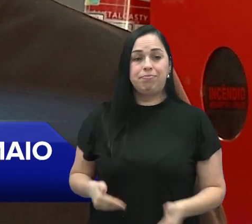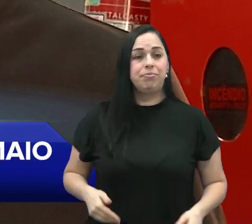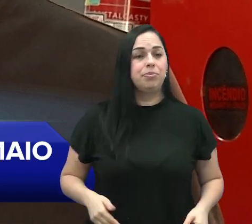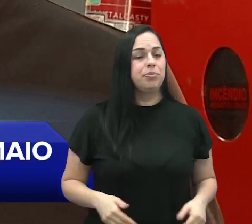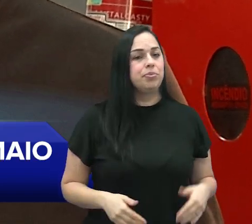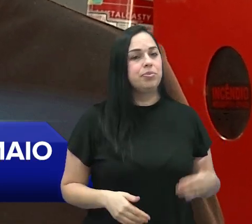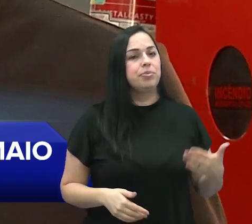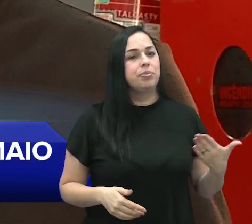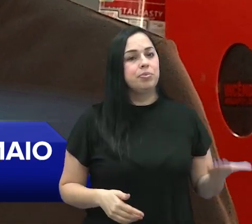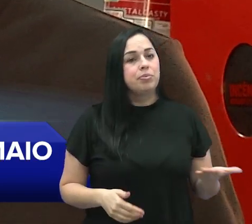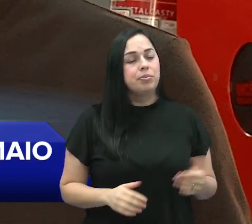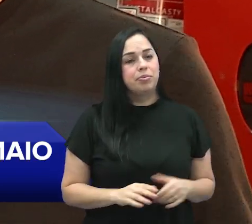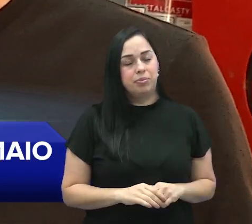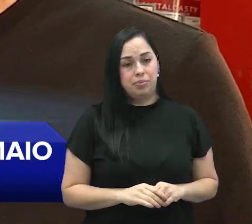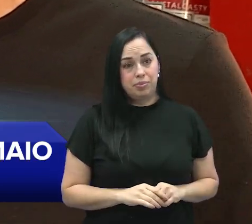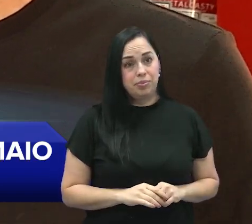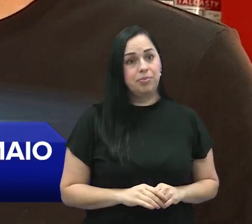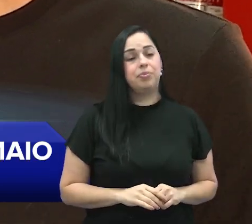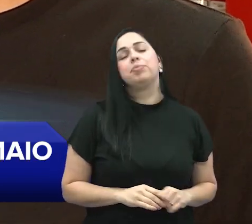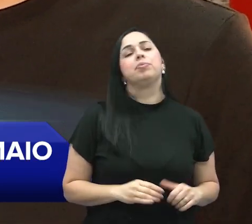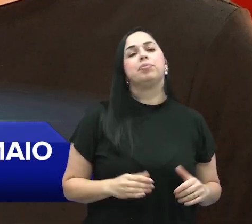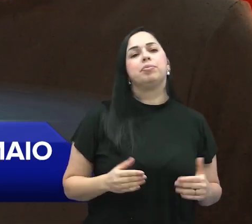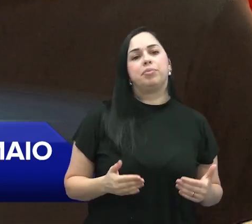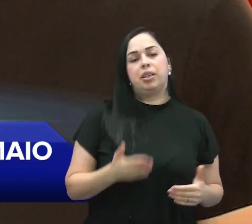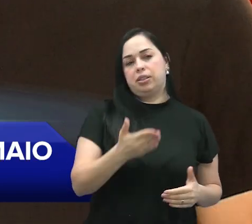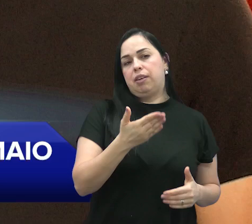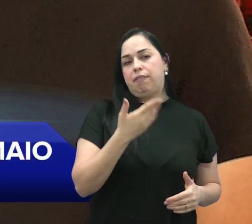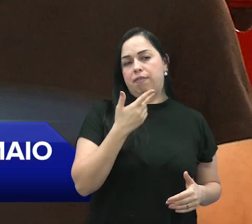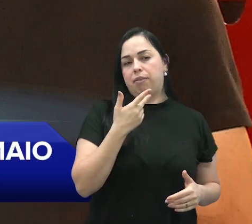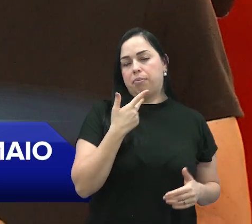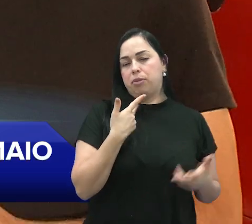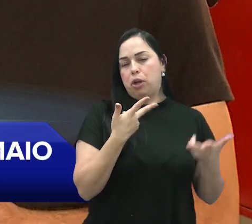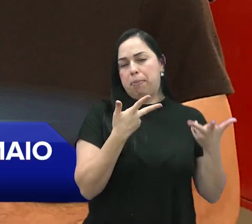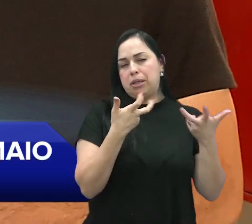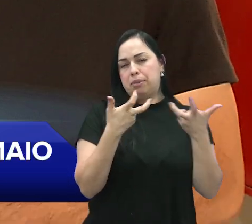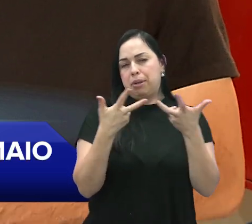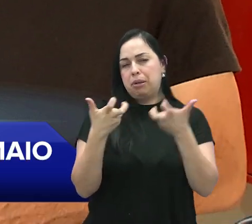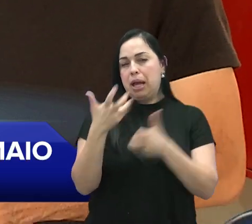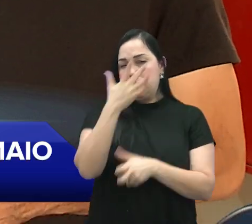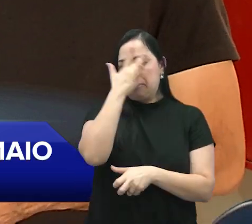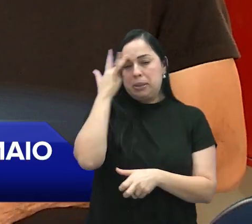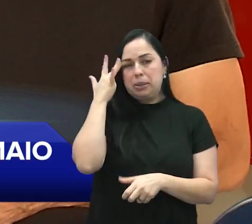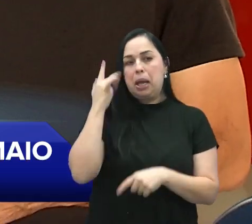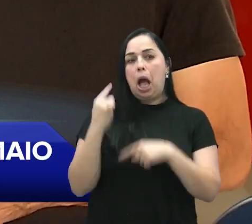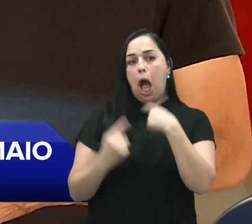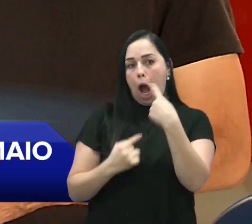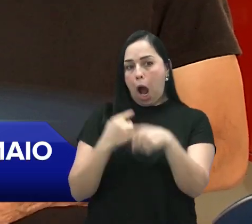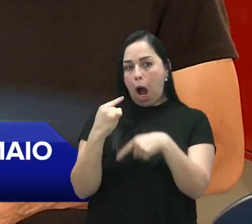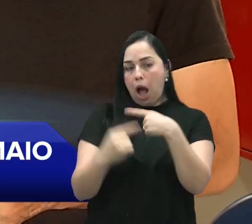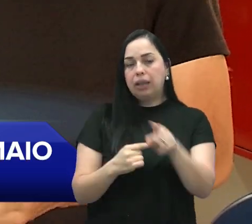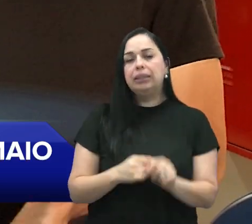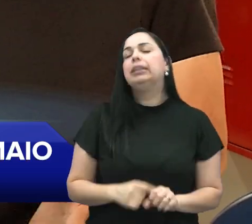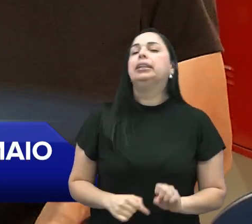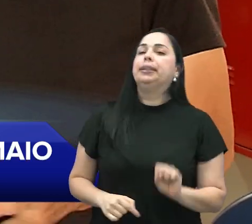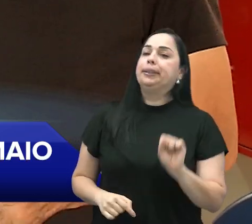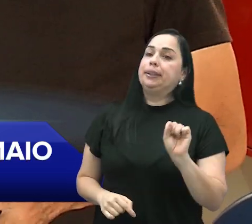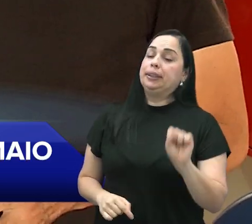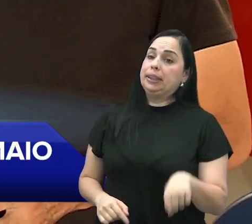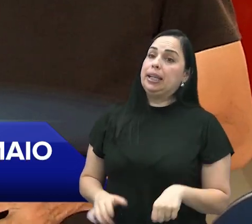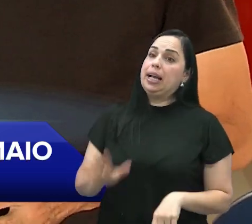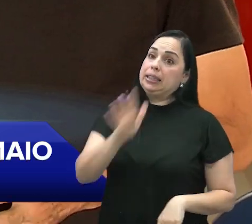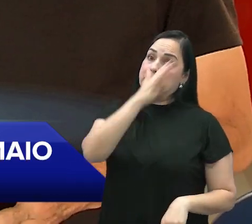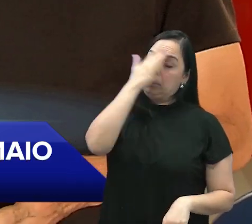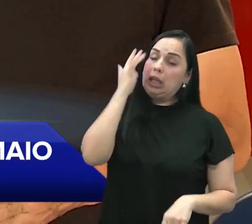eleitor. E, geralmente, como você costuma perceber, o pessoal deixa para a última hora? Infelizmente, o